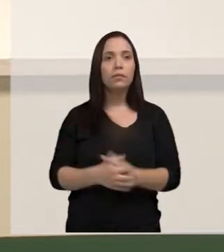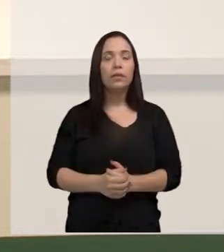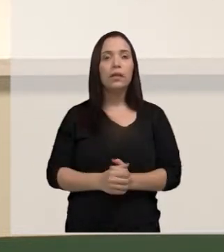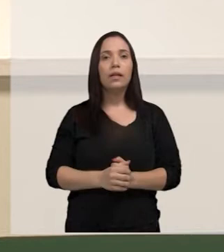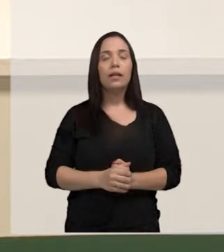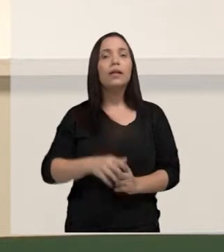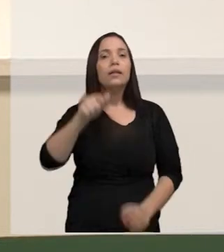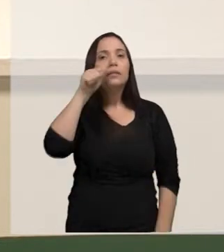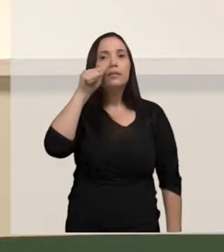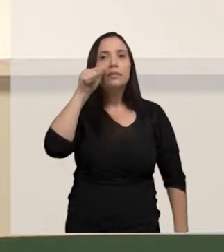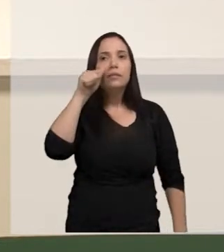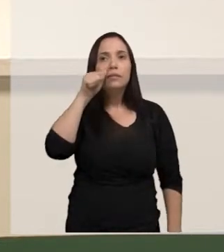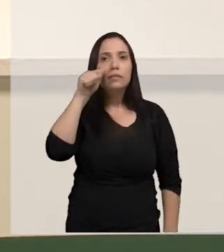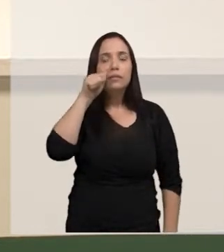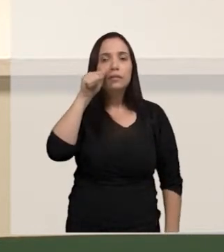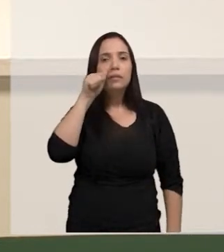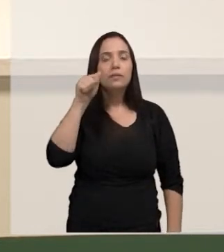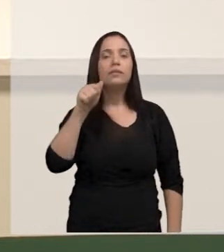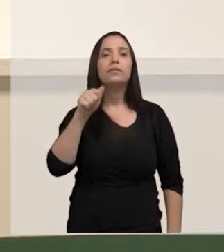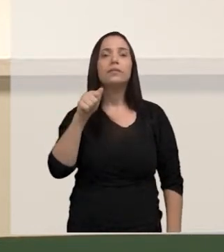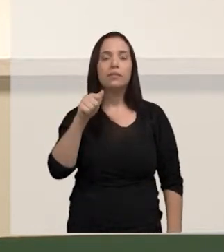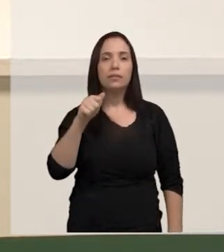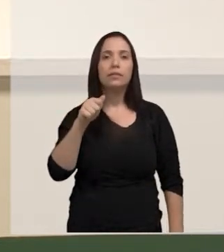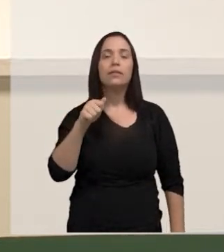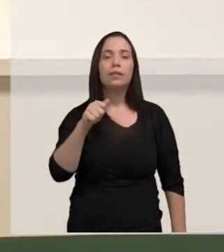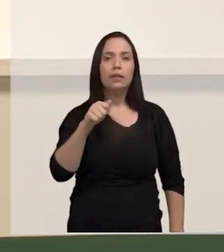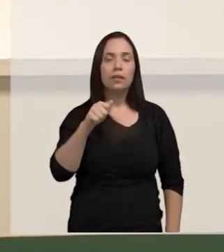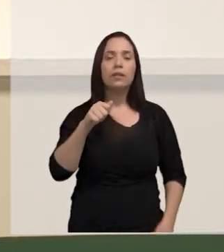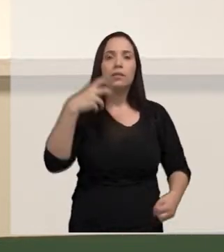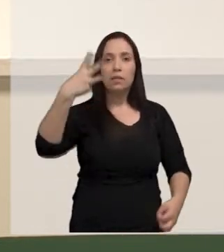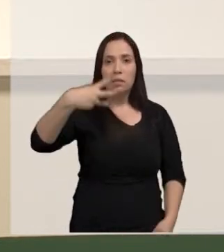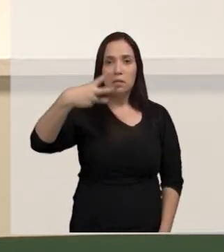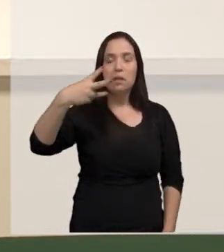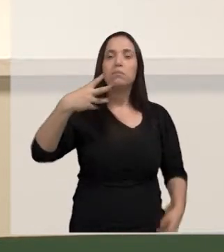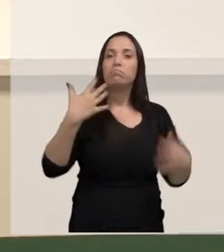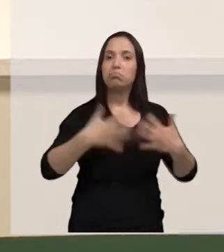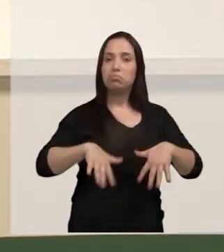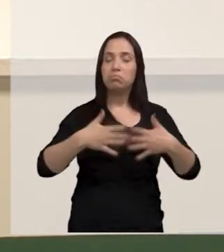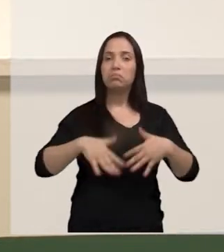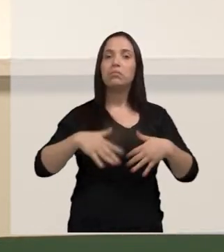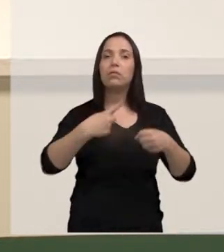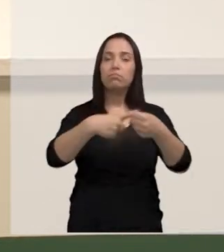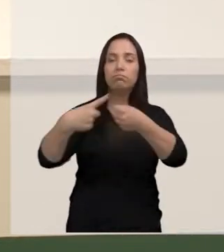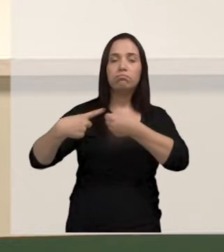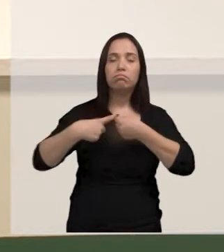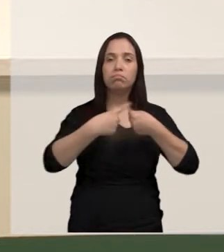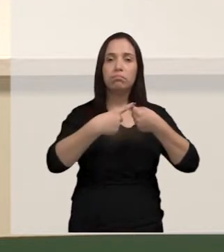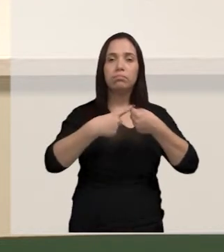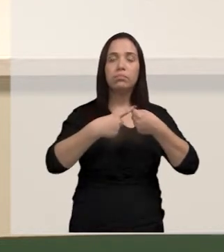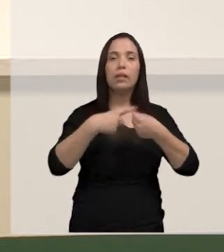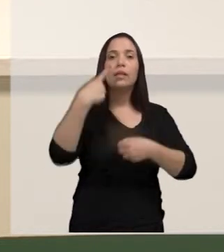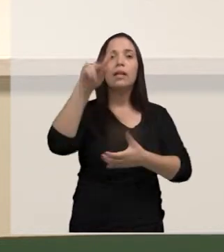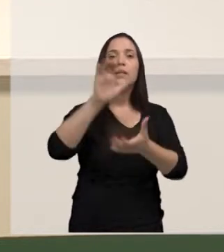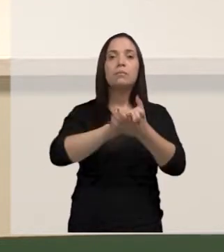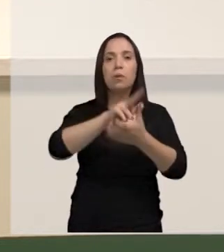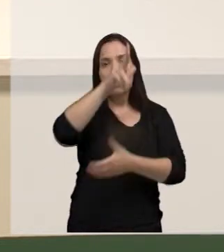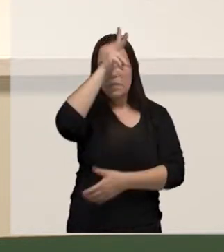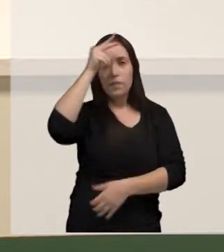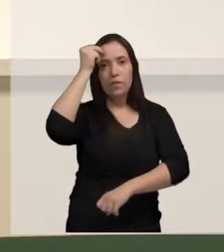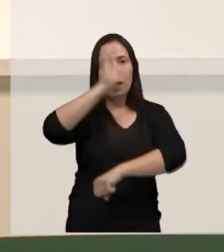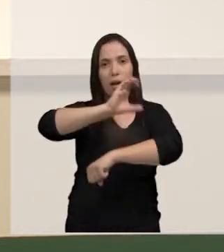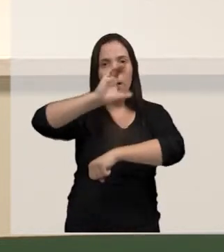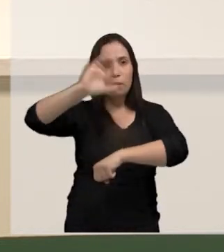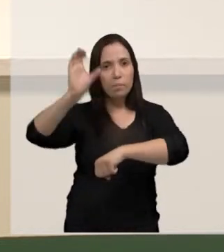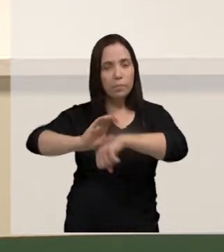lá. Sérgio Aguiar, esse para mim, 101 mil votos, para mim não foi surpresa. Força na região, uma mulher que é uma grande